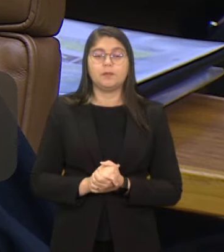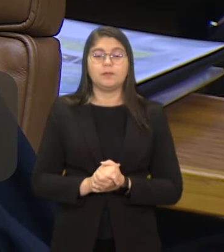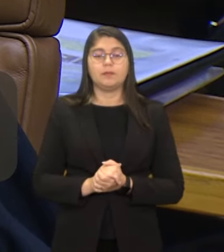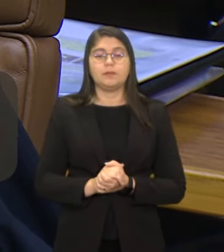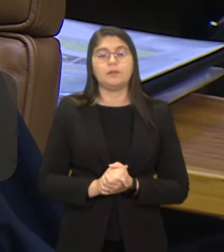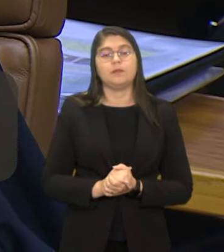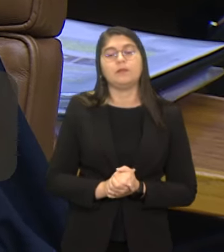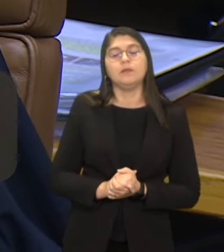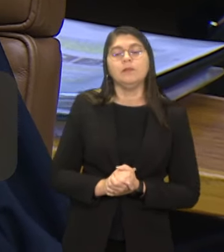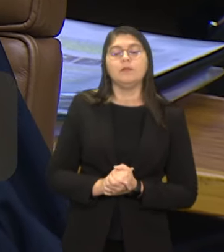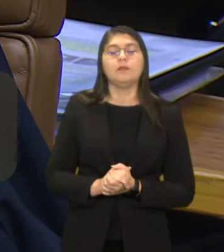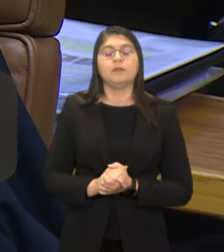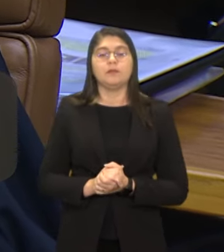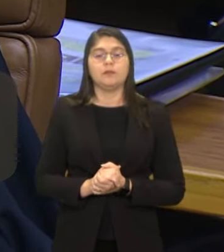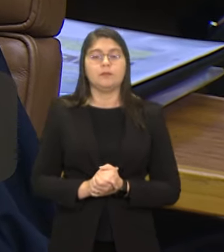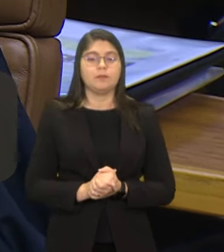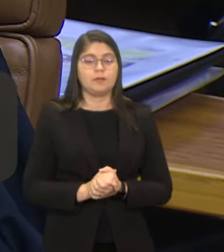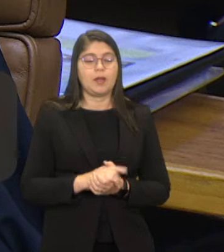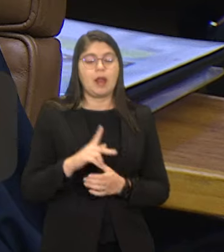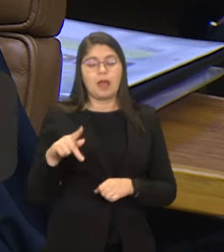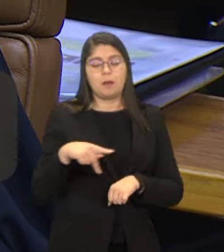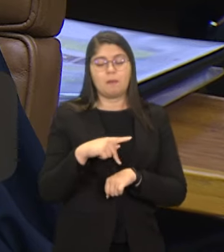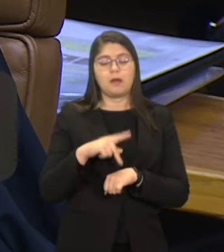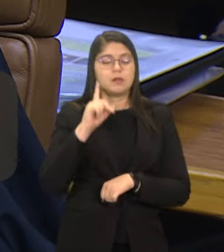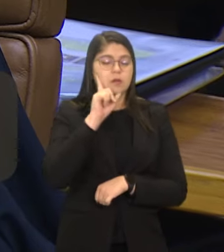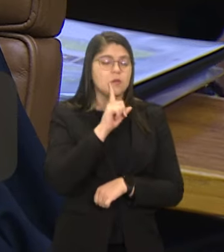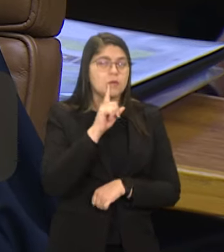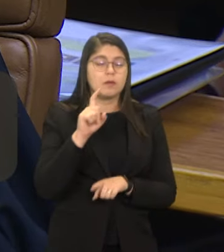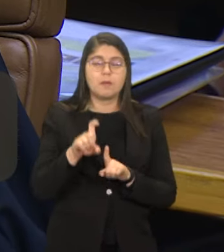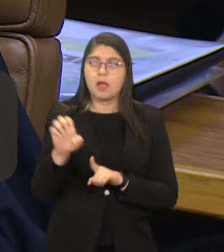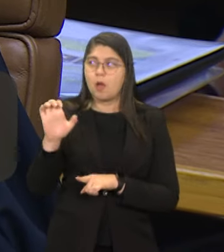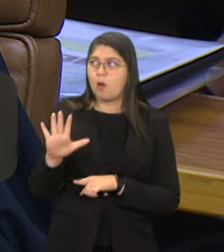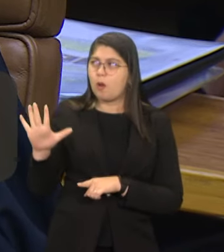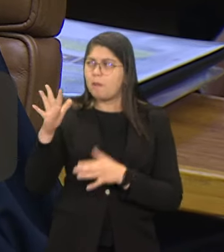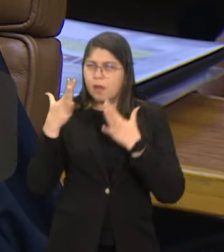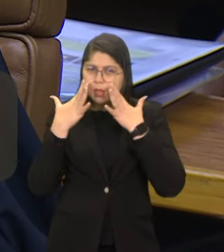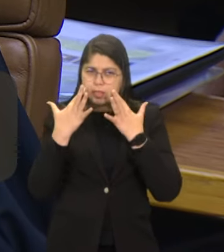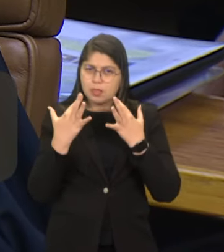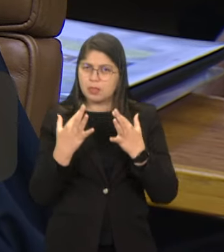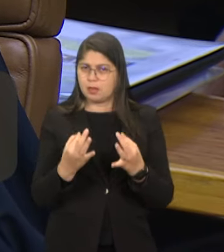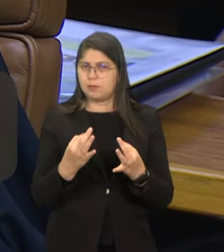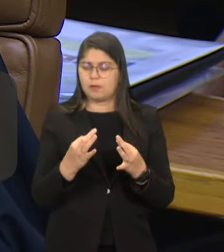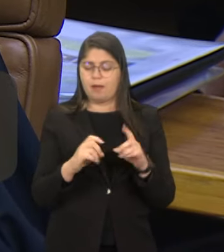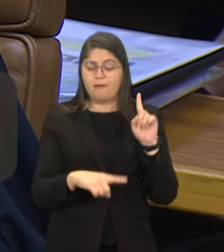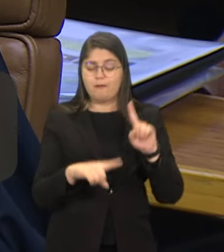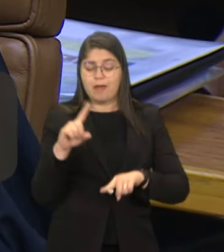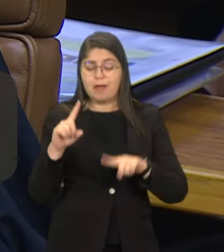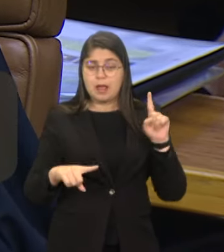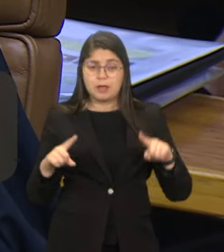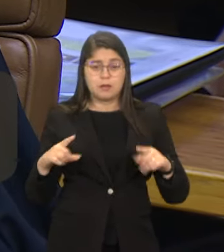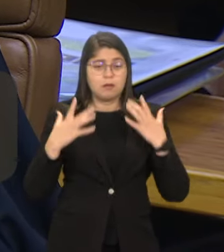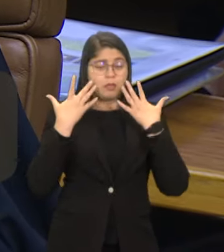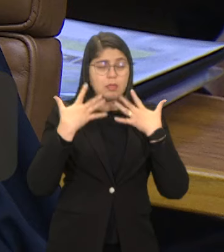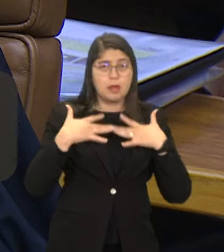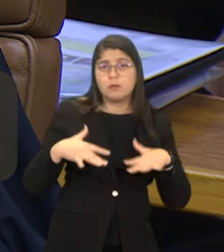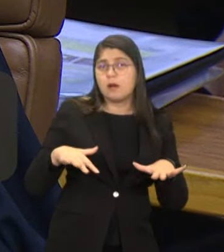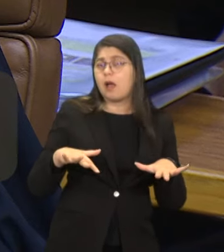que tanto os Estados Unidos como a Europa estão bastante atentos a variações que são naturais quando se